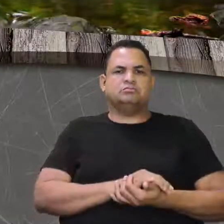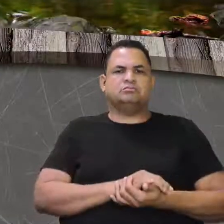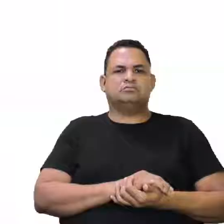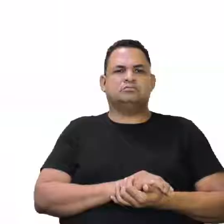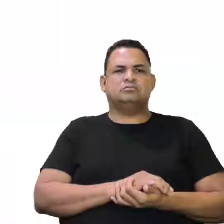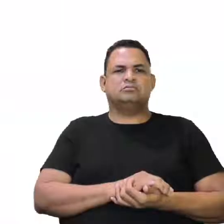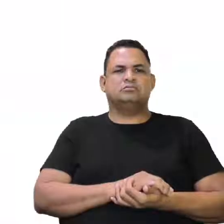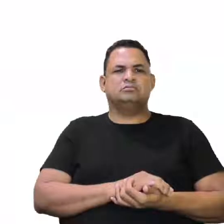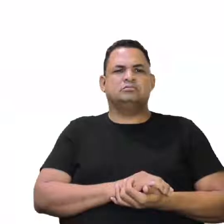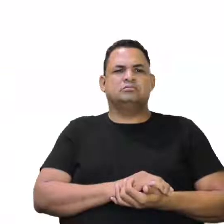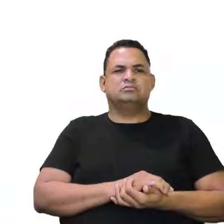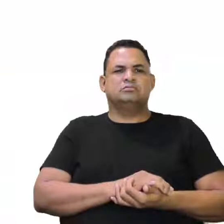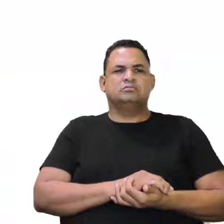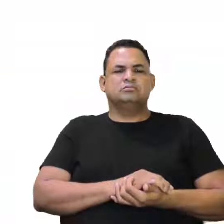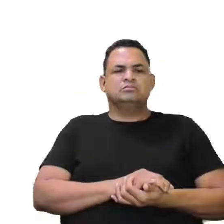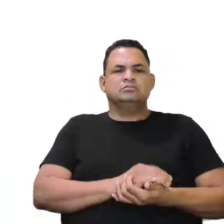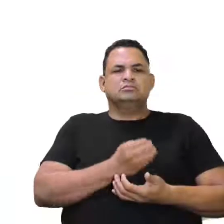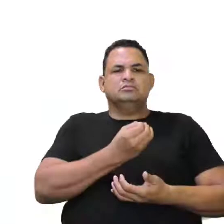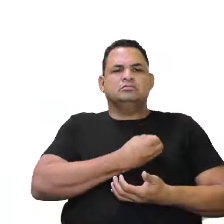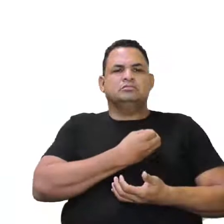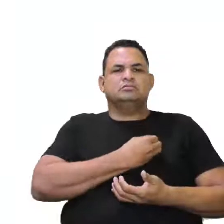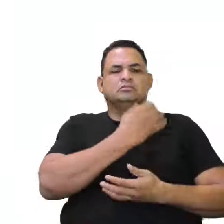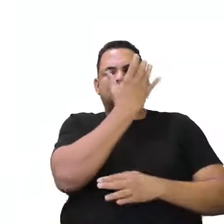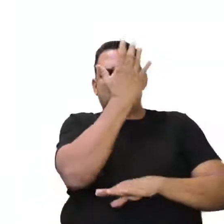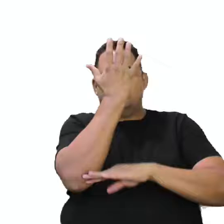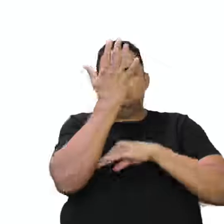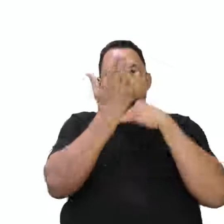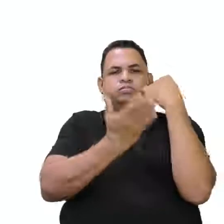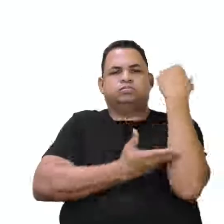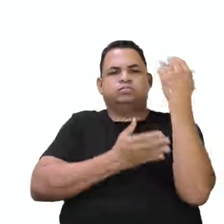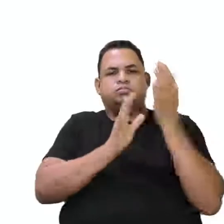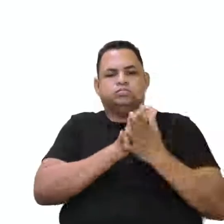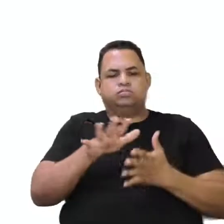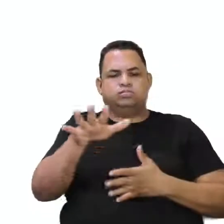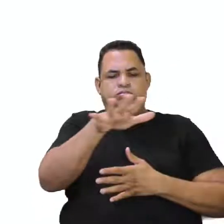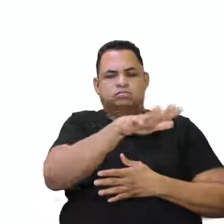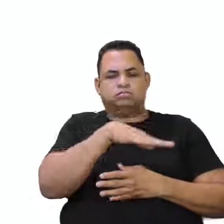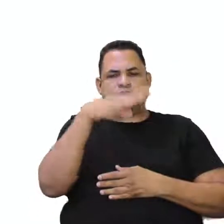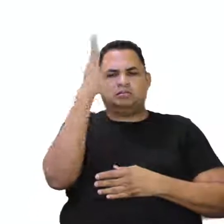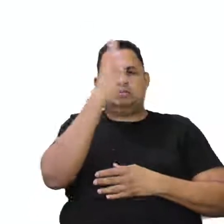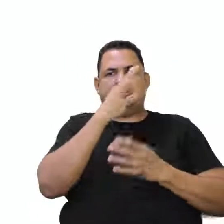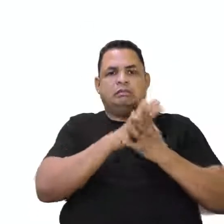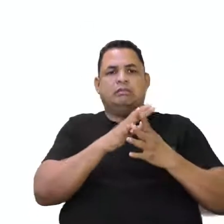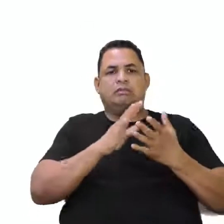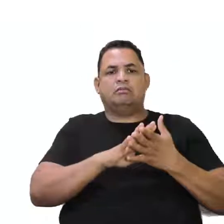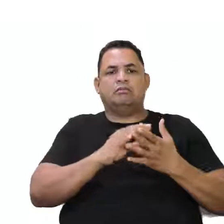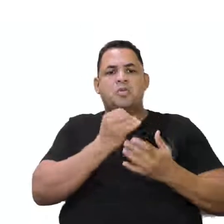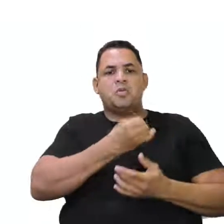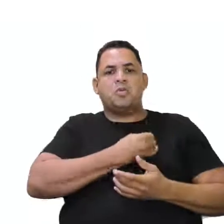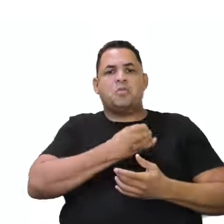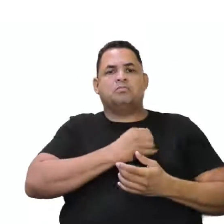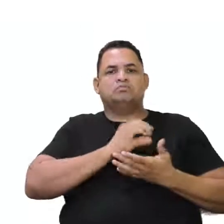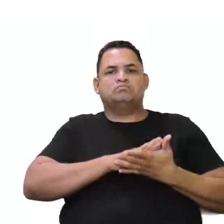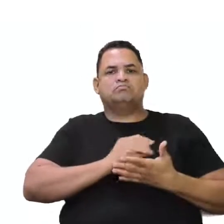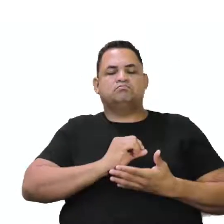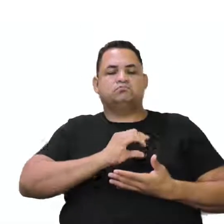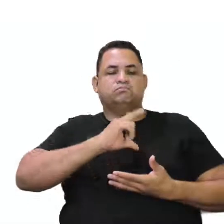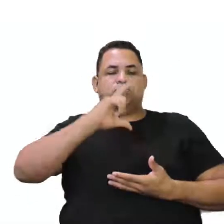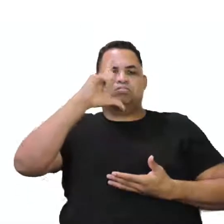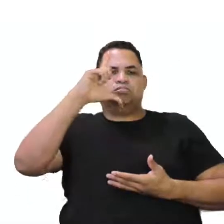quadro? O índice de desmatamento em nosso território é tão alarmante que chega a